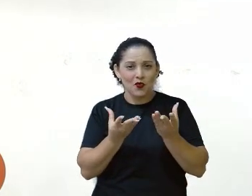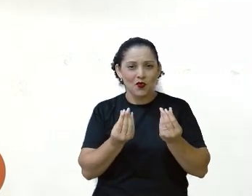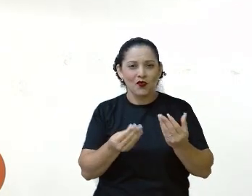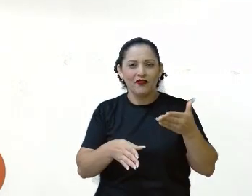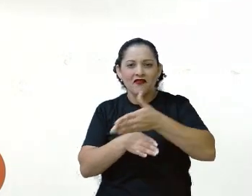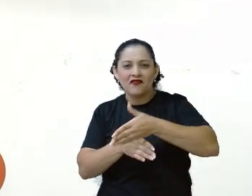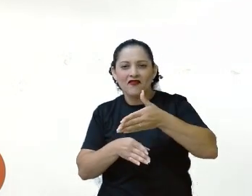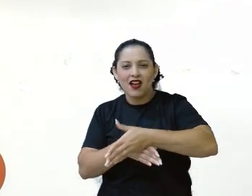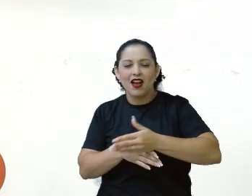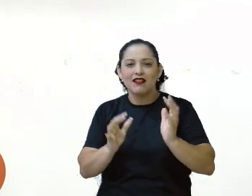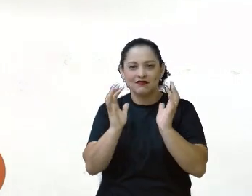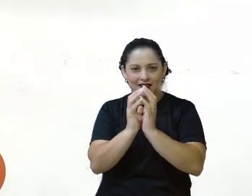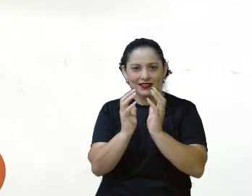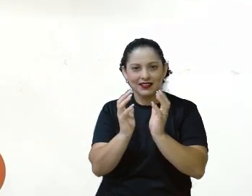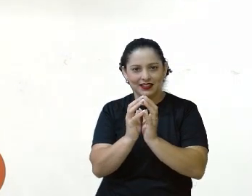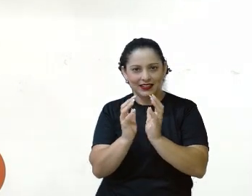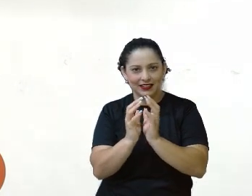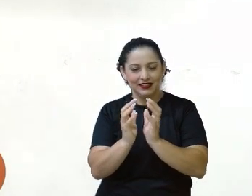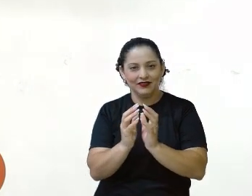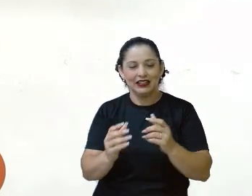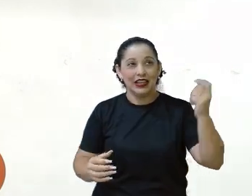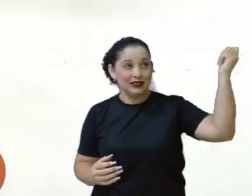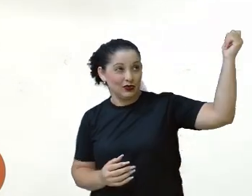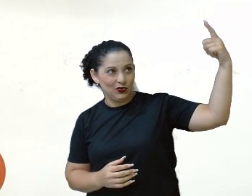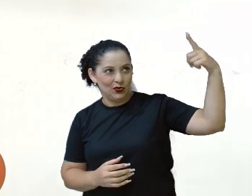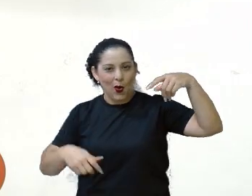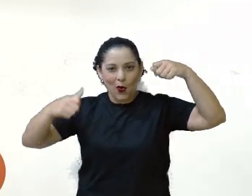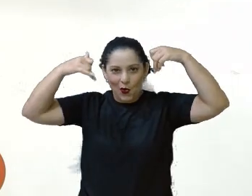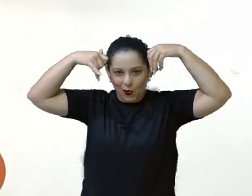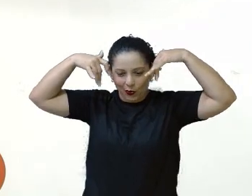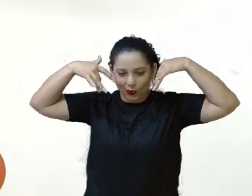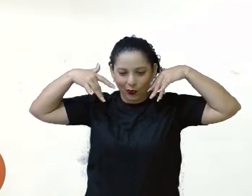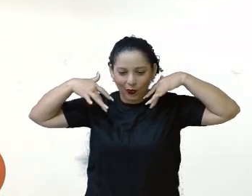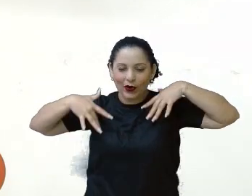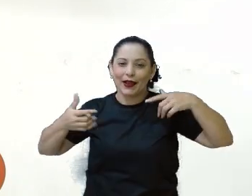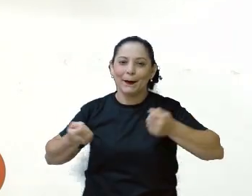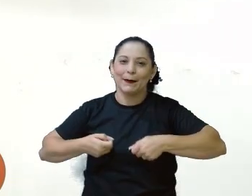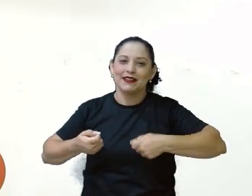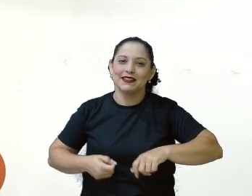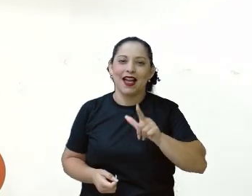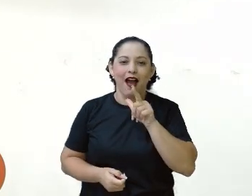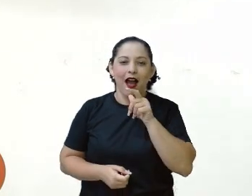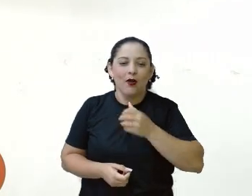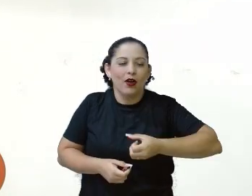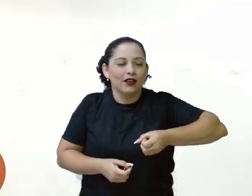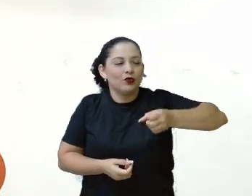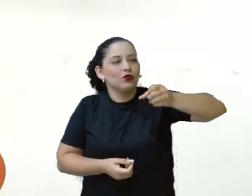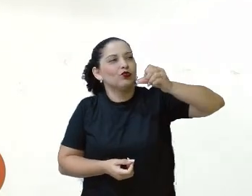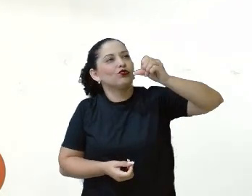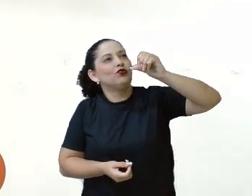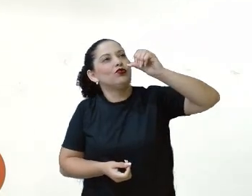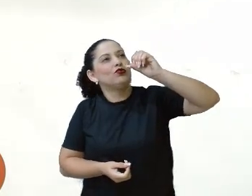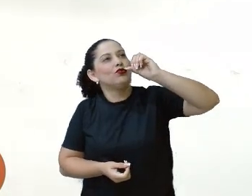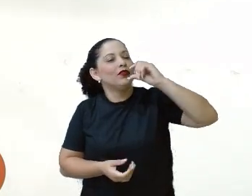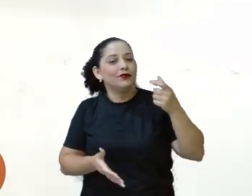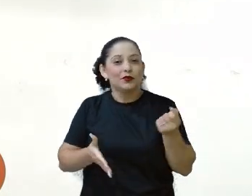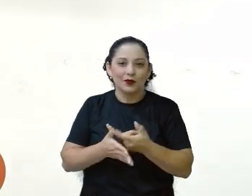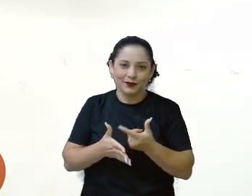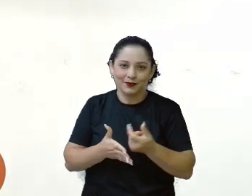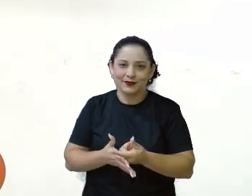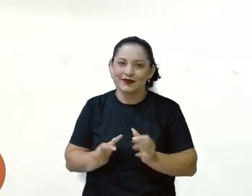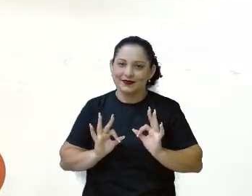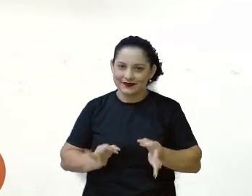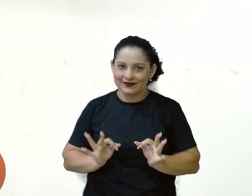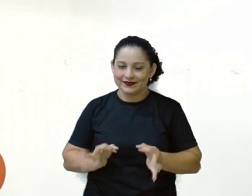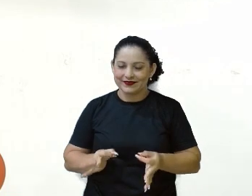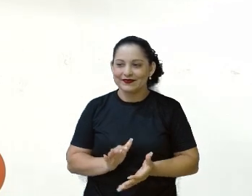ao centro do Recife, naquele dia de calor, que precisa se refrescar, a gente compra aquela garrafinha de água, né? Tenho